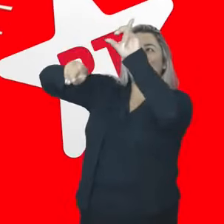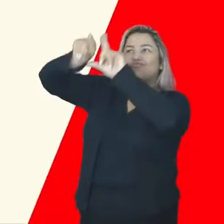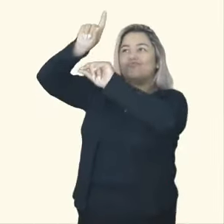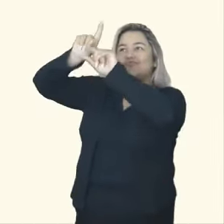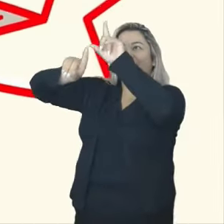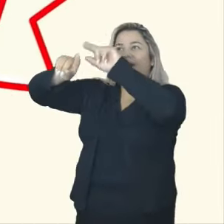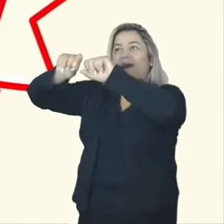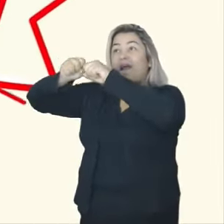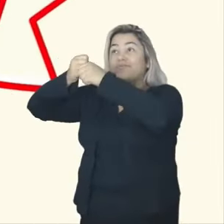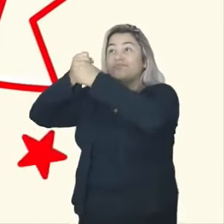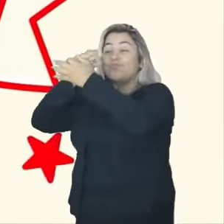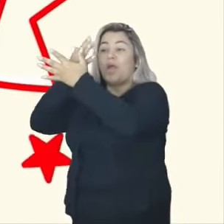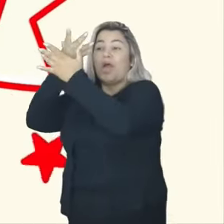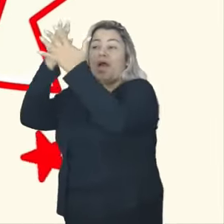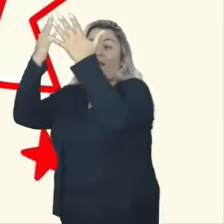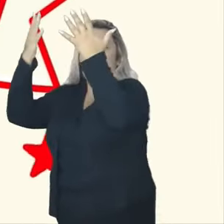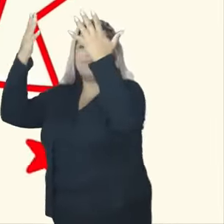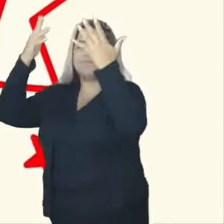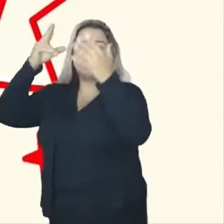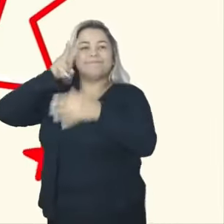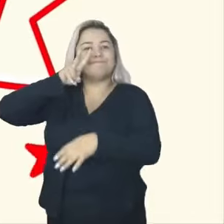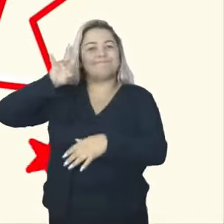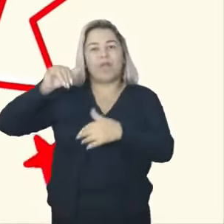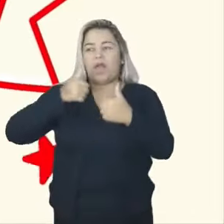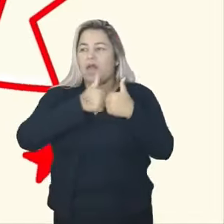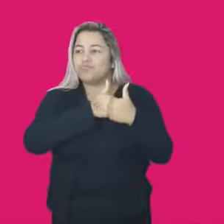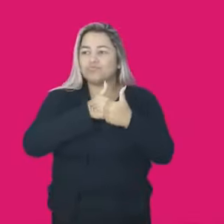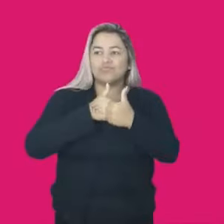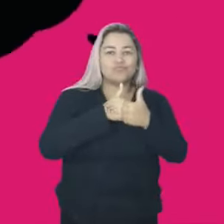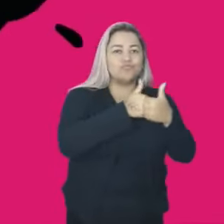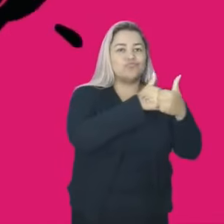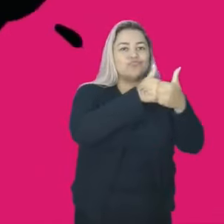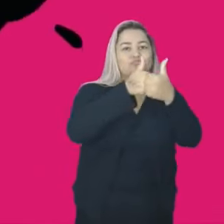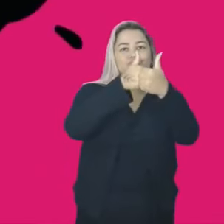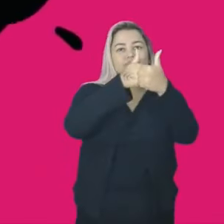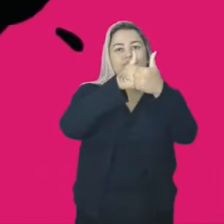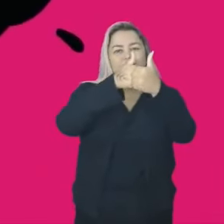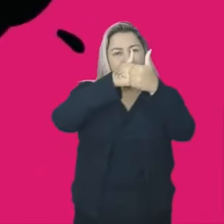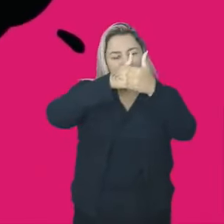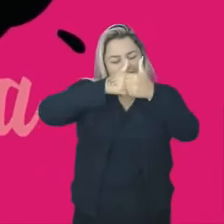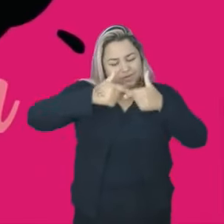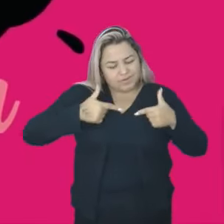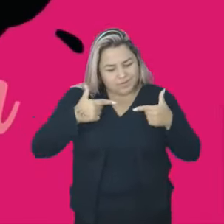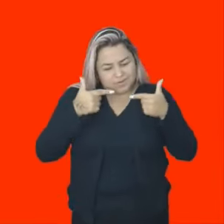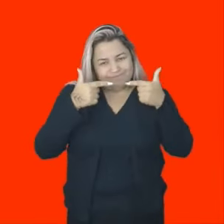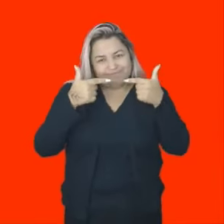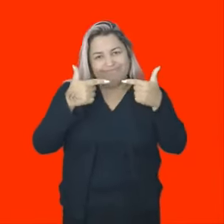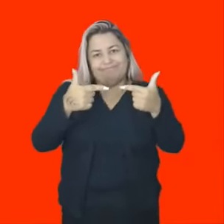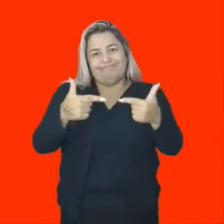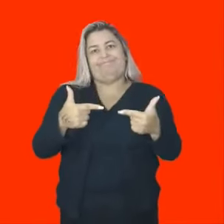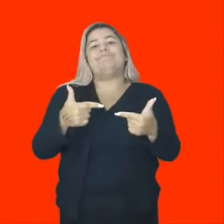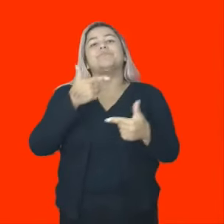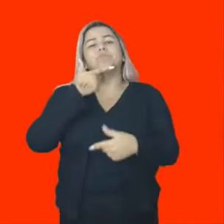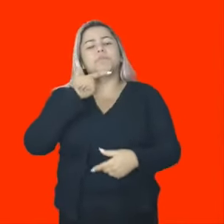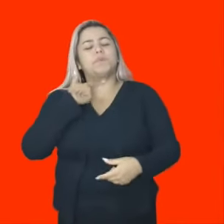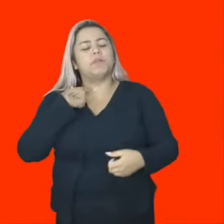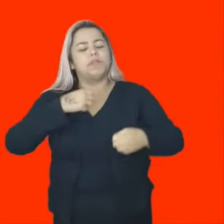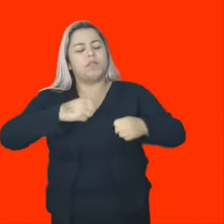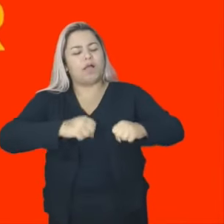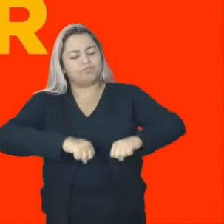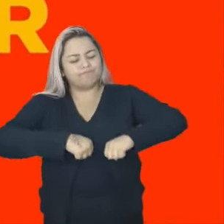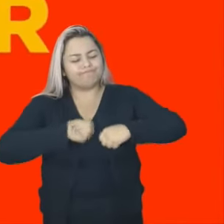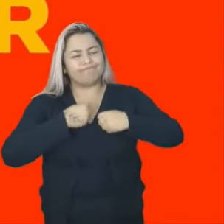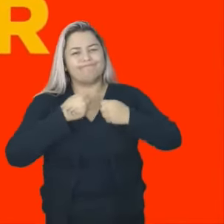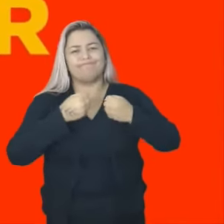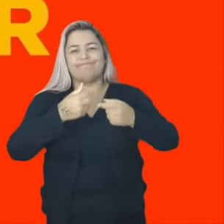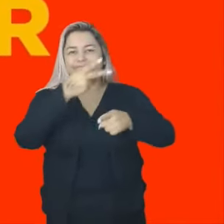brilha, ela é quem vai me guiar. Ser guerreira é minha sina,